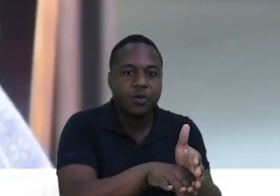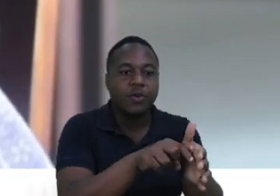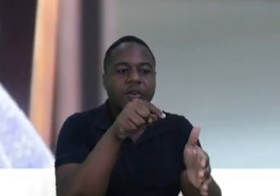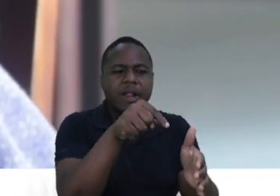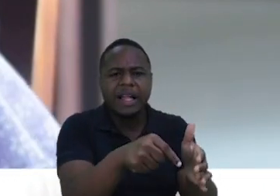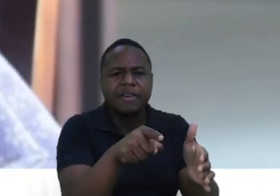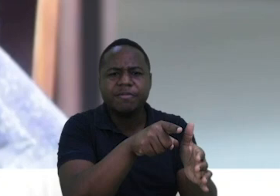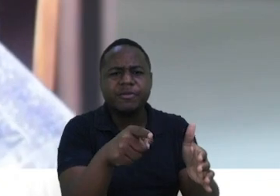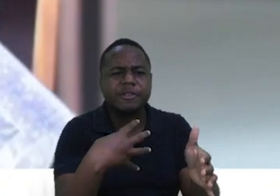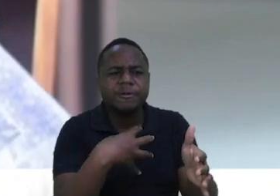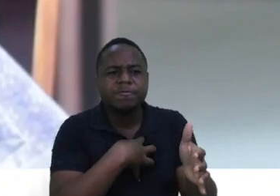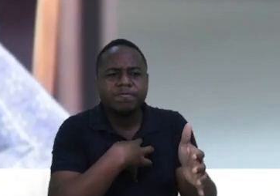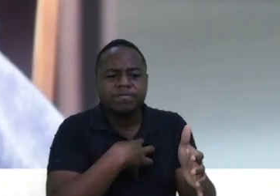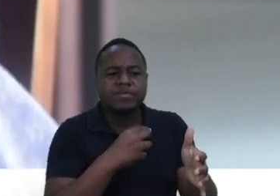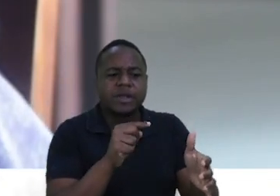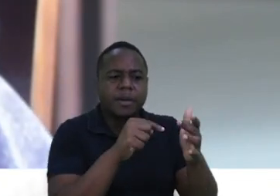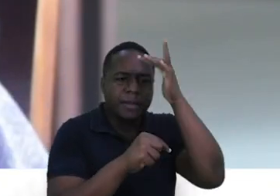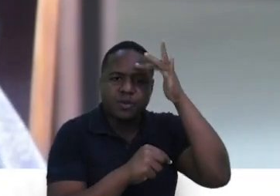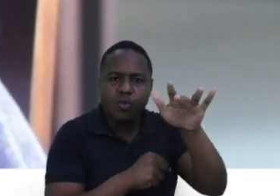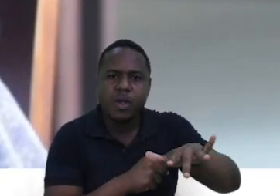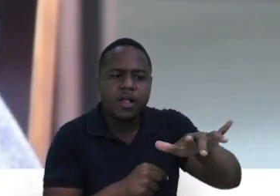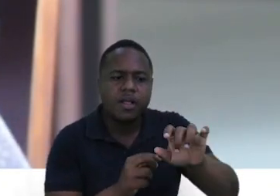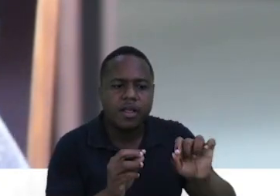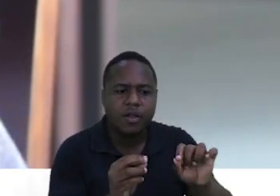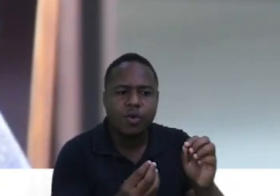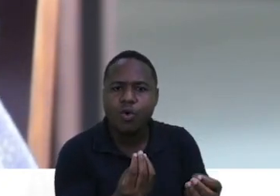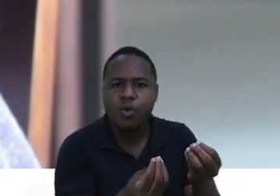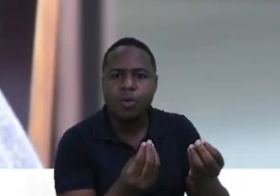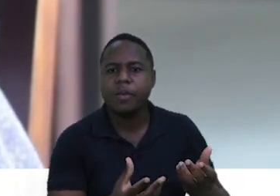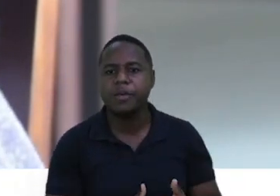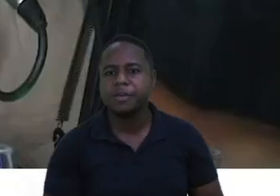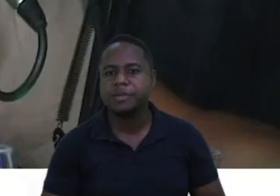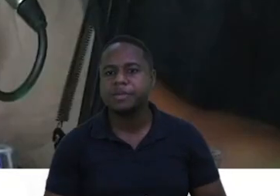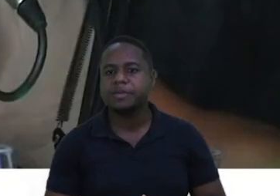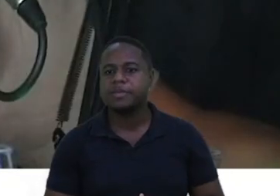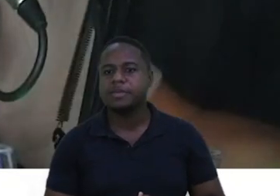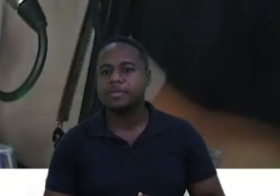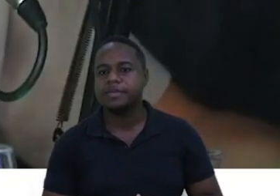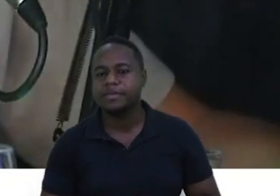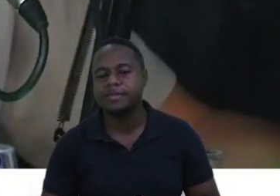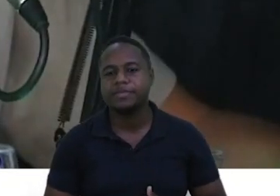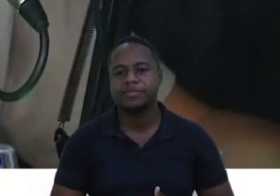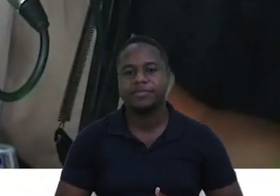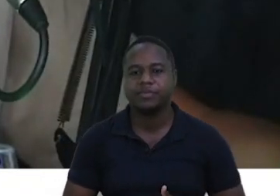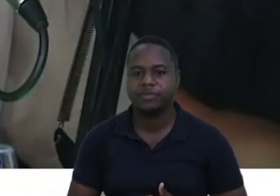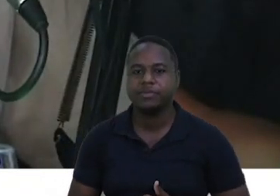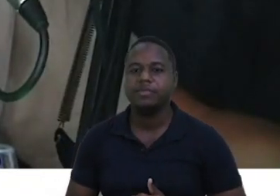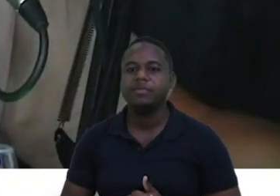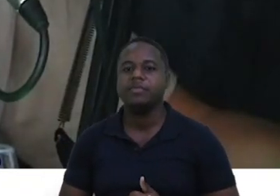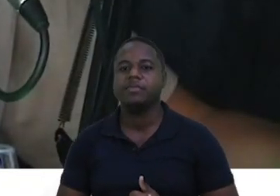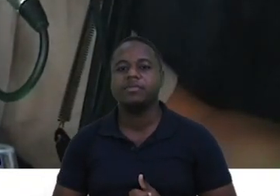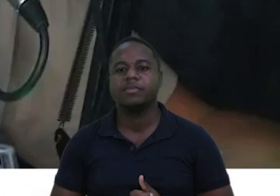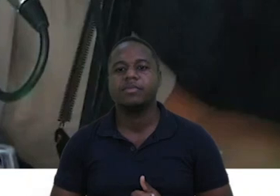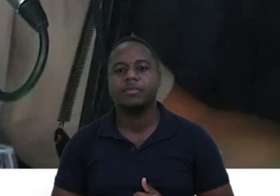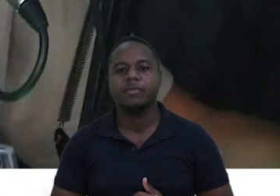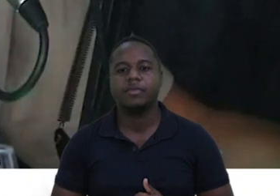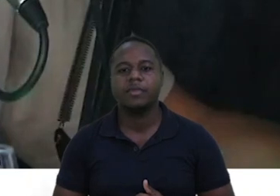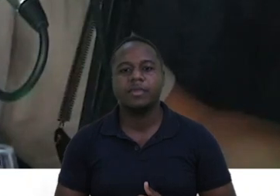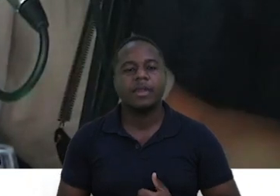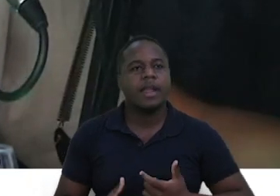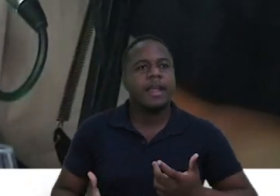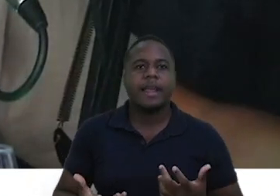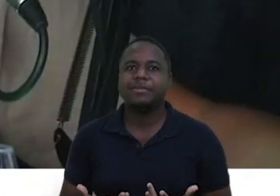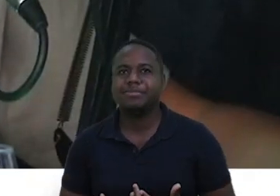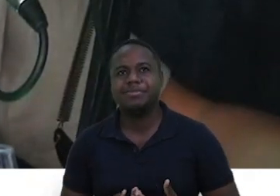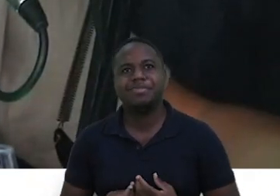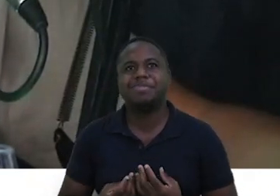de diferentes origens e culturas? Você quer falar? Quem sabe? Rapaz, é uma coisa louca,